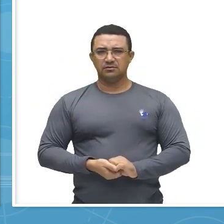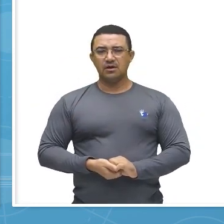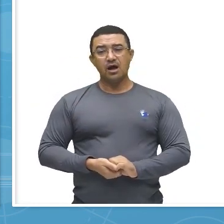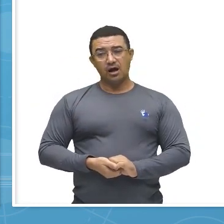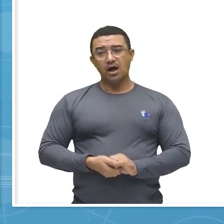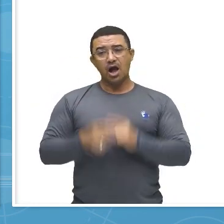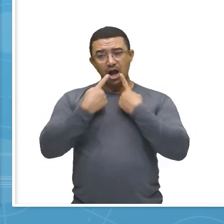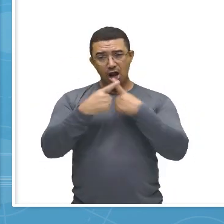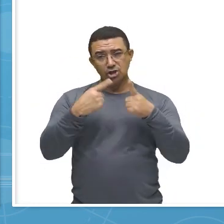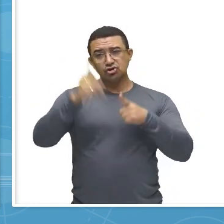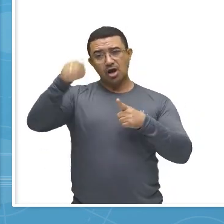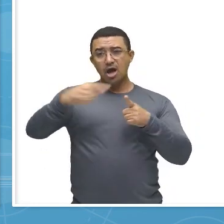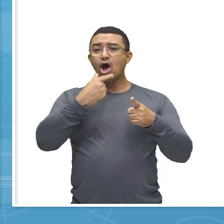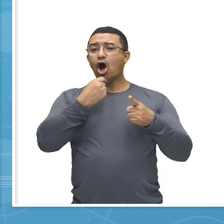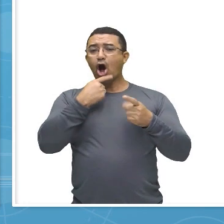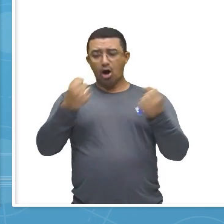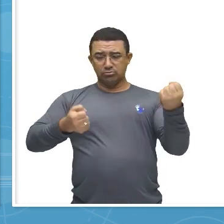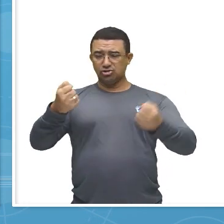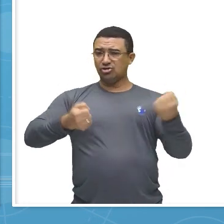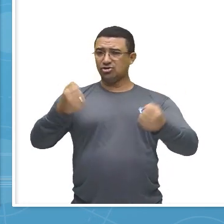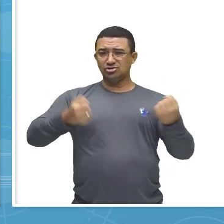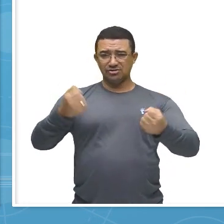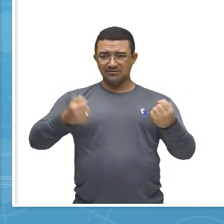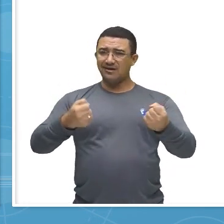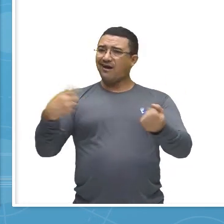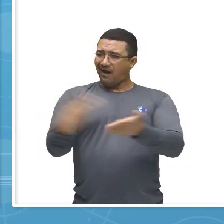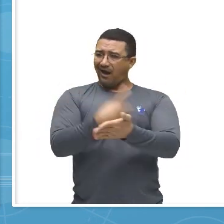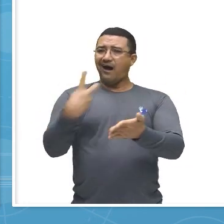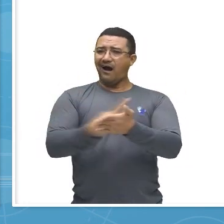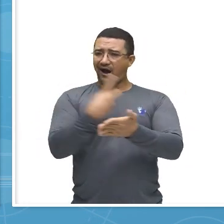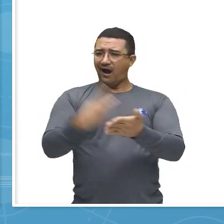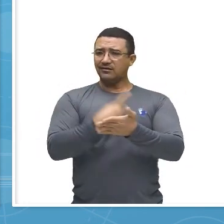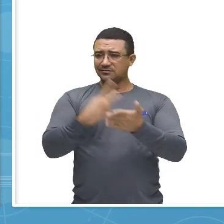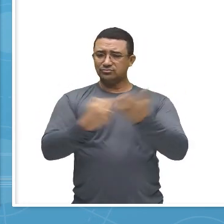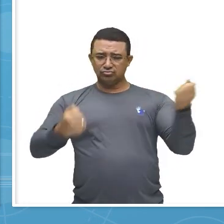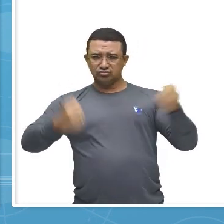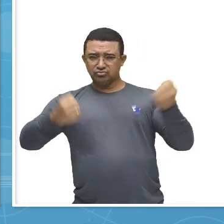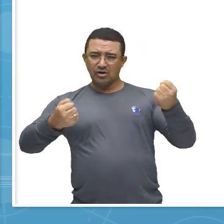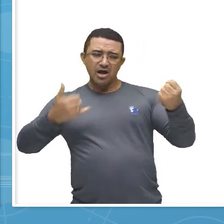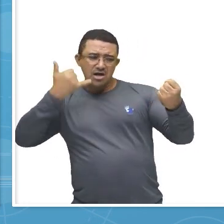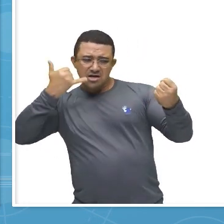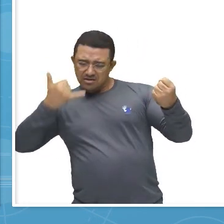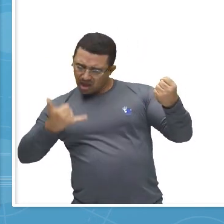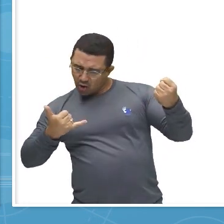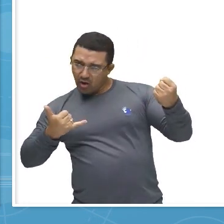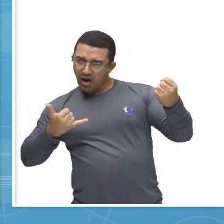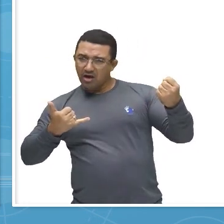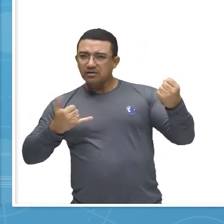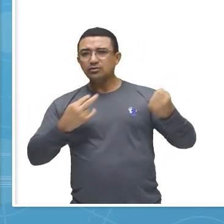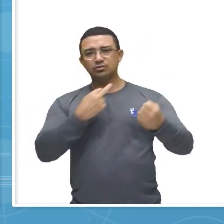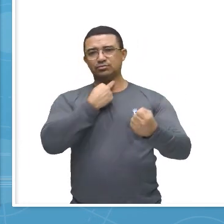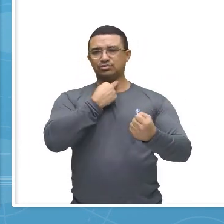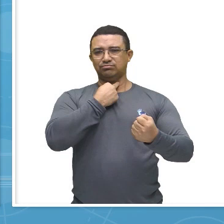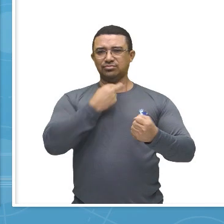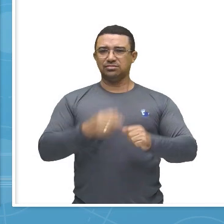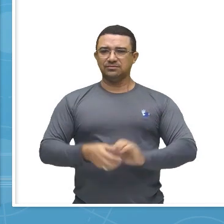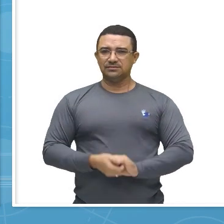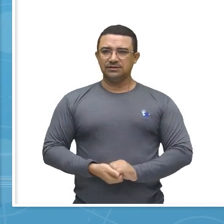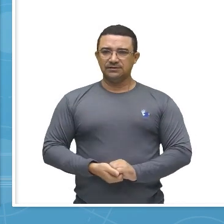nosso motorista que está dirigindo e observando o seu celular. Muito bem. Então vamos prosseguir? Vamos lá, olha